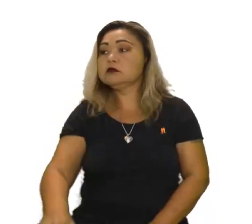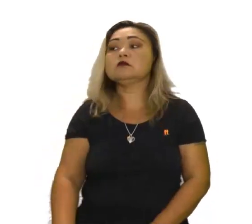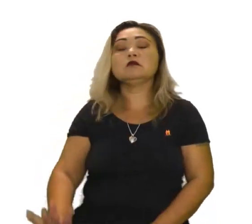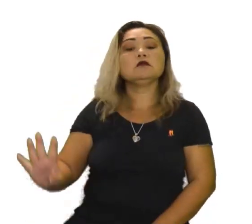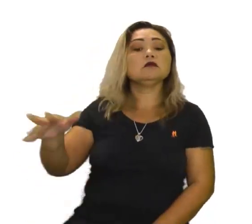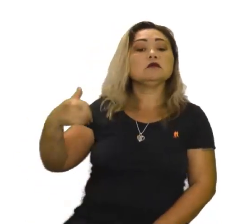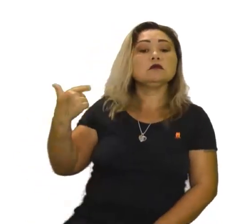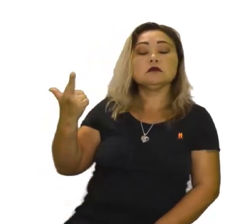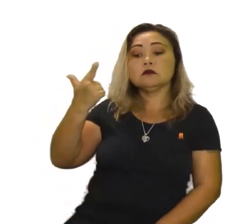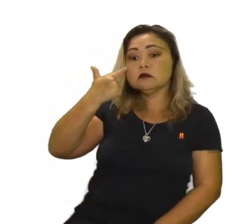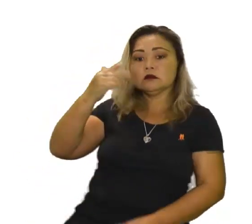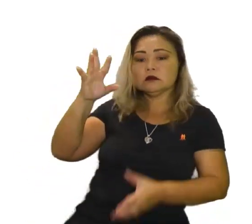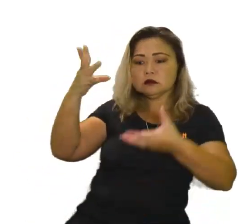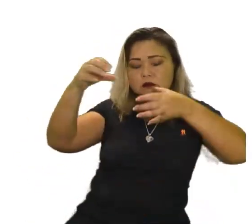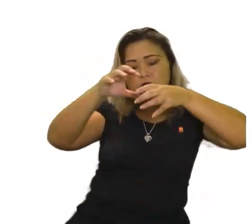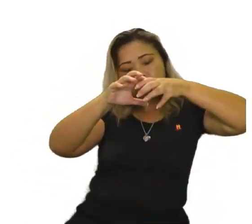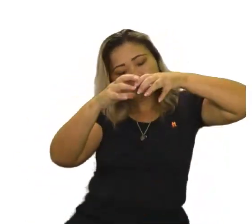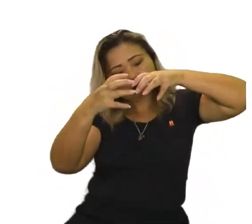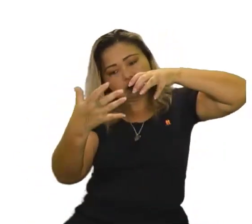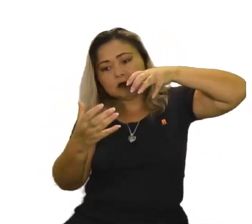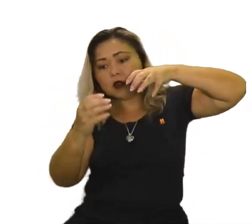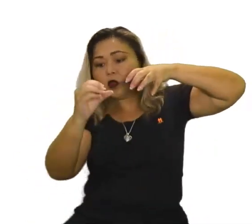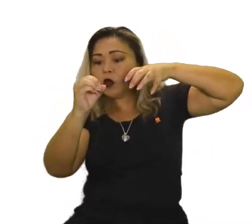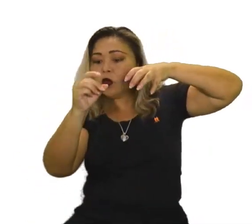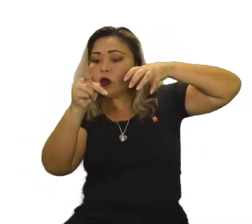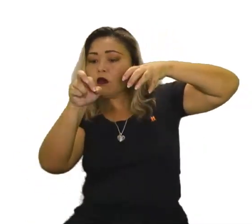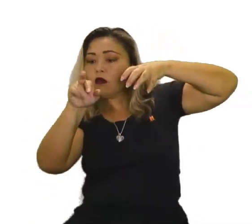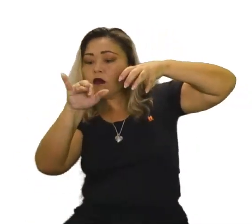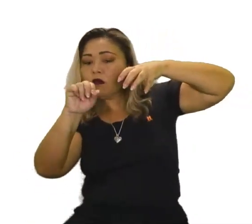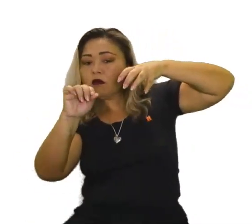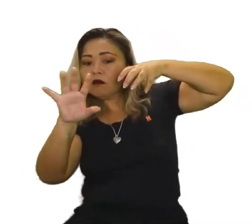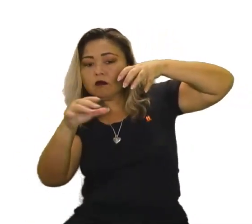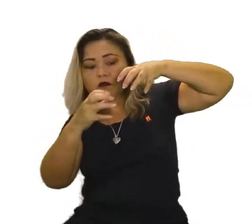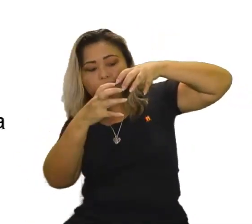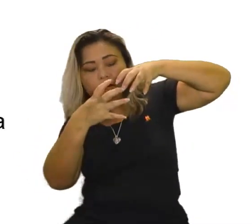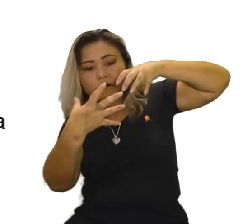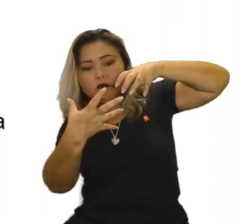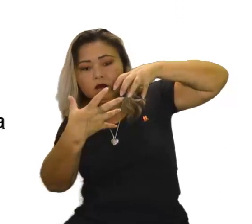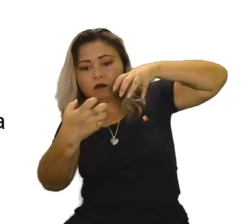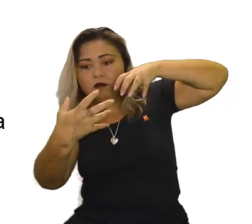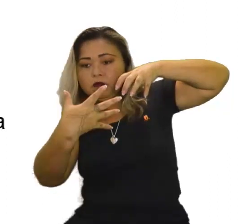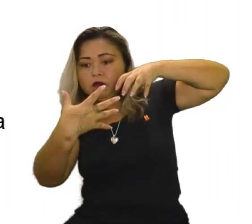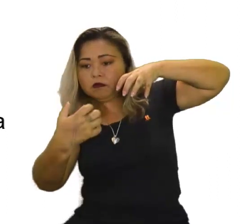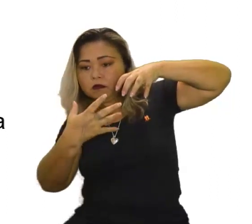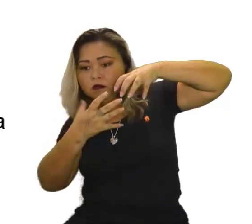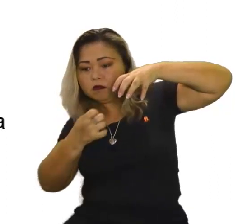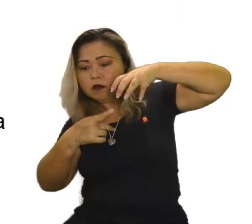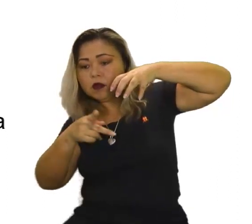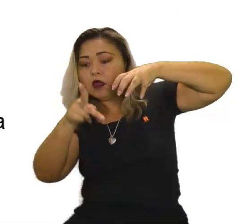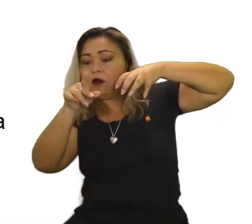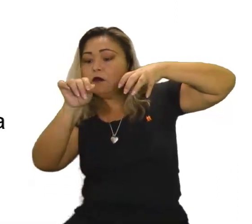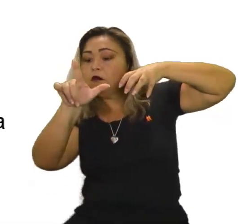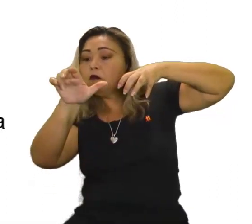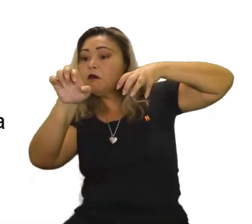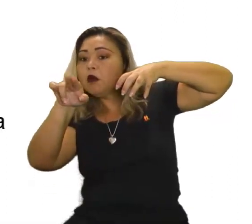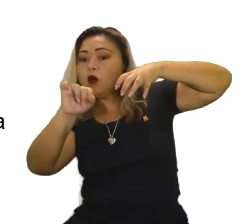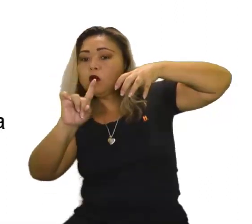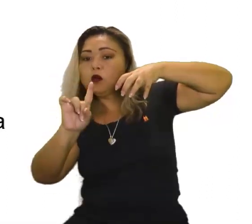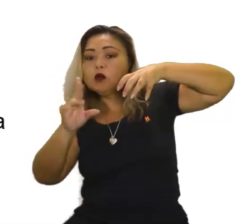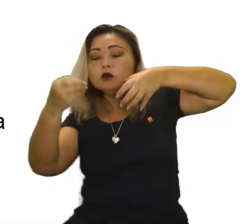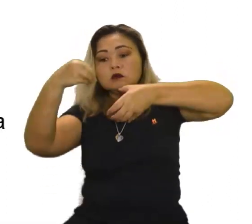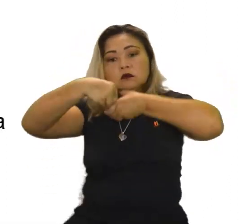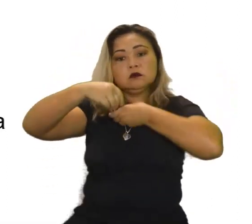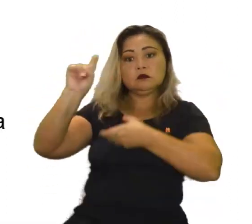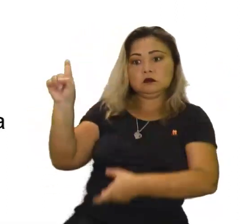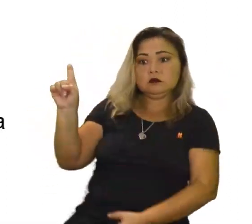Aqui nós estamos vendo a estrutura das operárias no processo de coleta, tá, do pólen. Então, numa